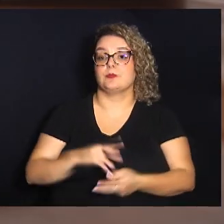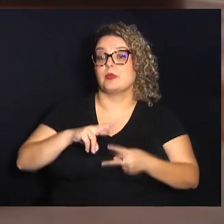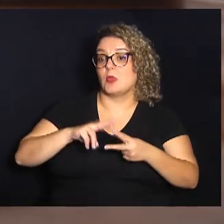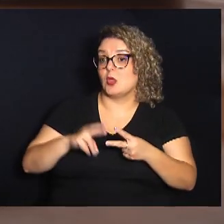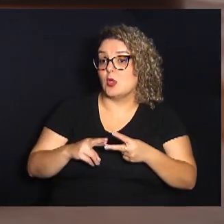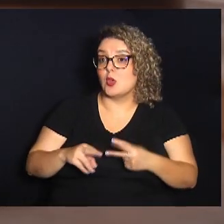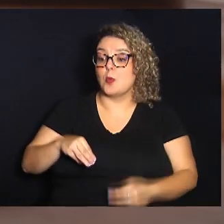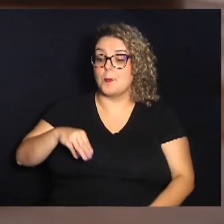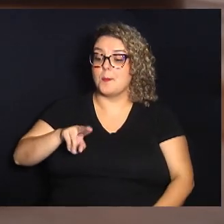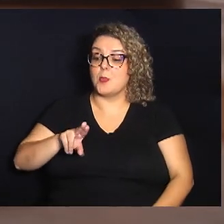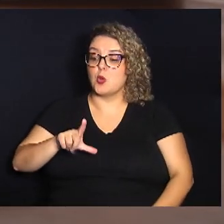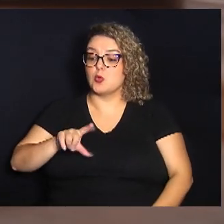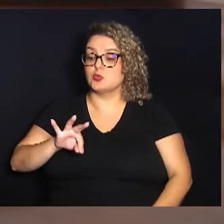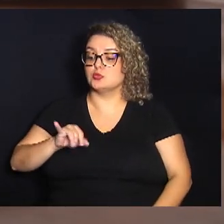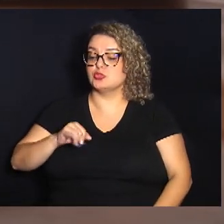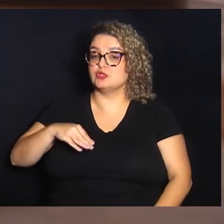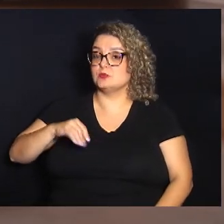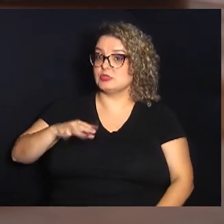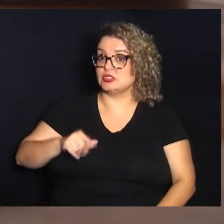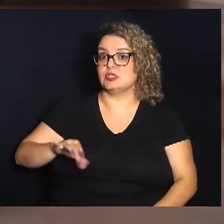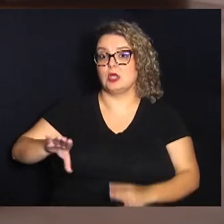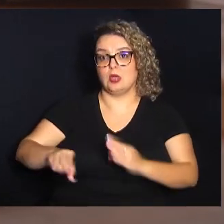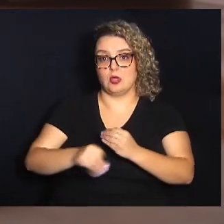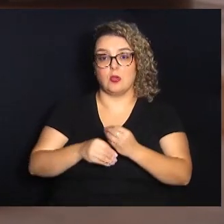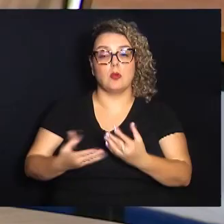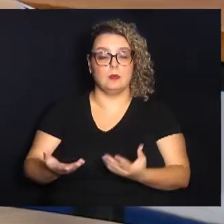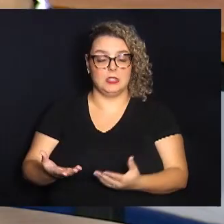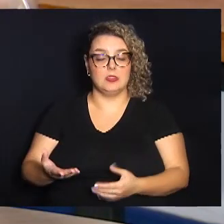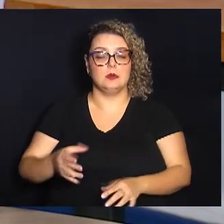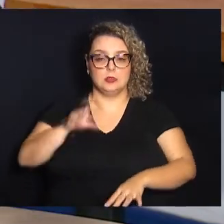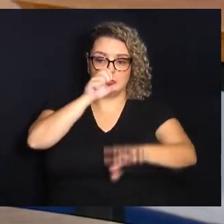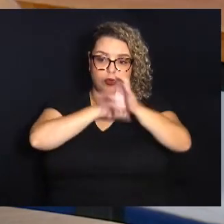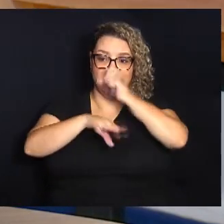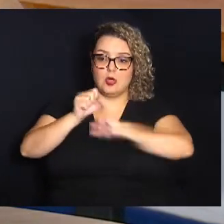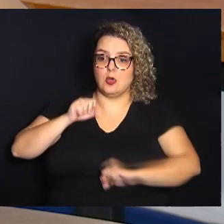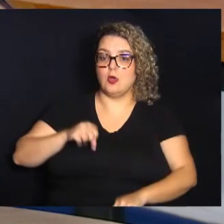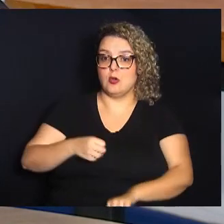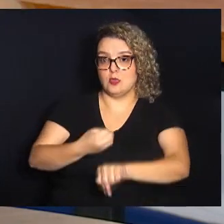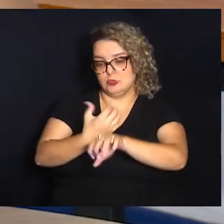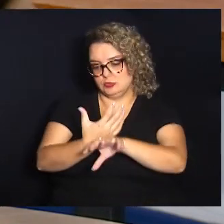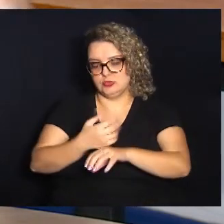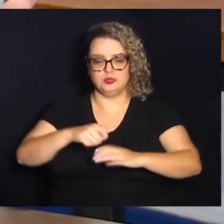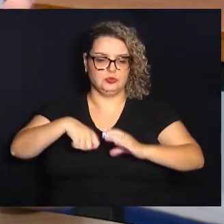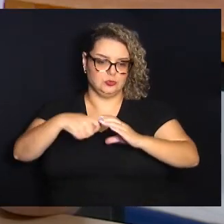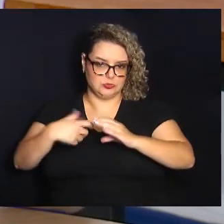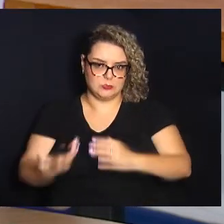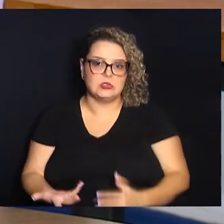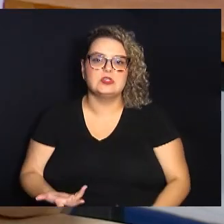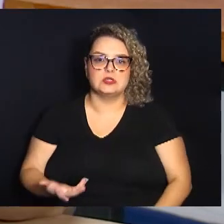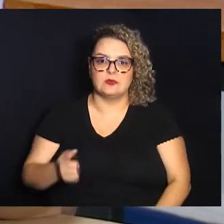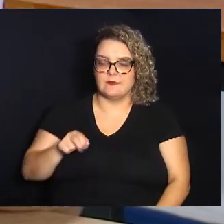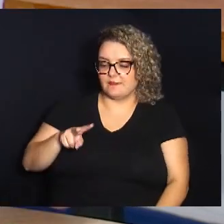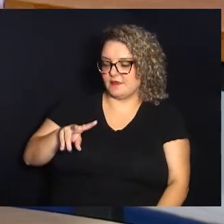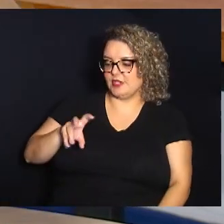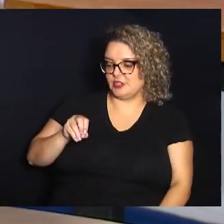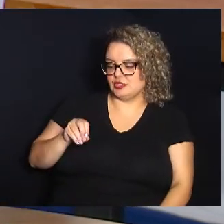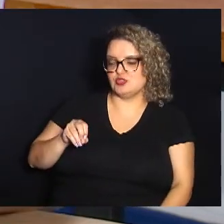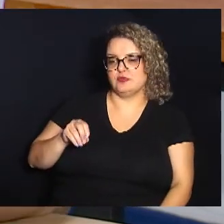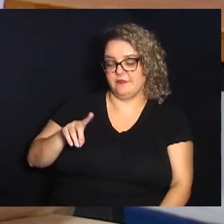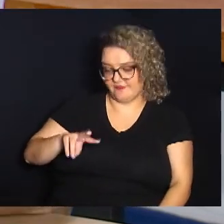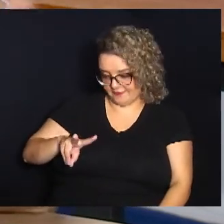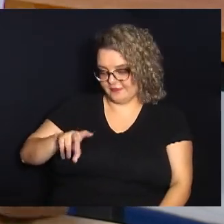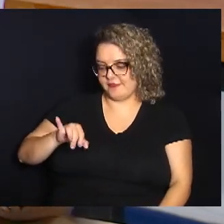Os recursos multimídia complementam o aprendizado. As videoaulas, né, os outros recursos tecnológicos,